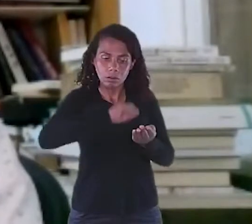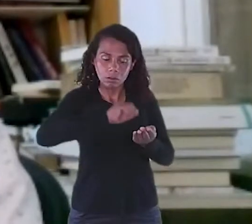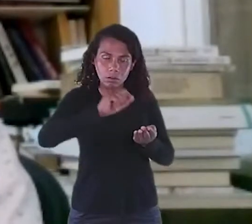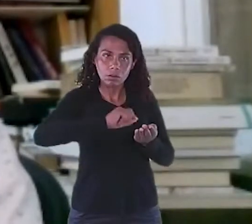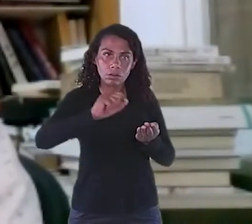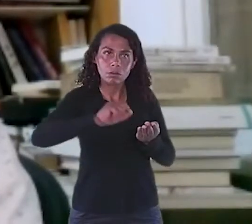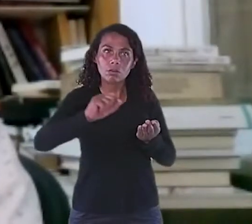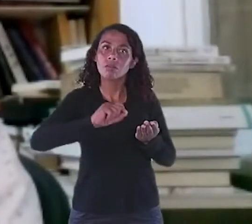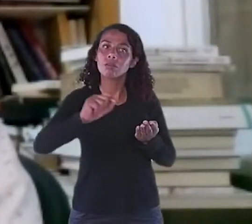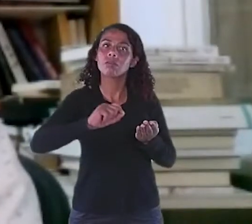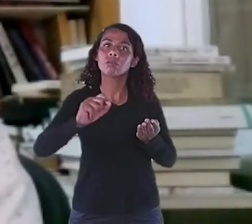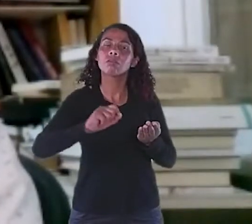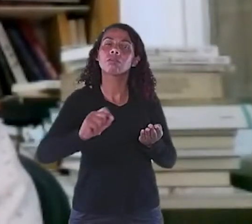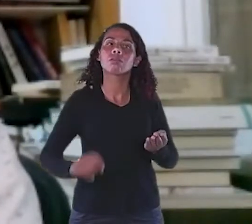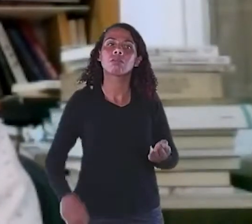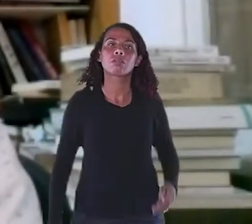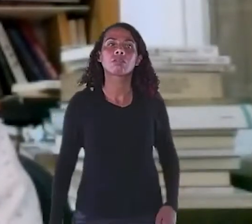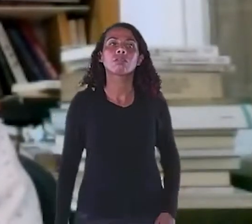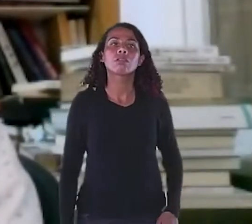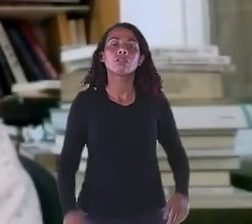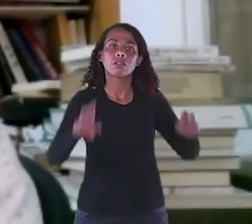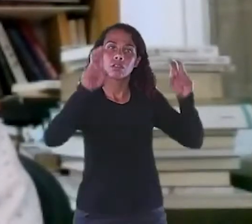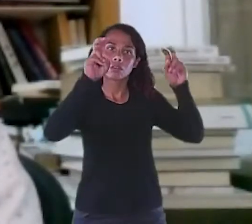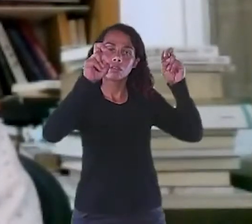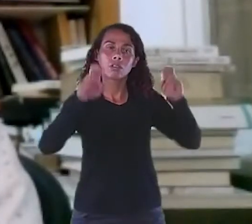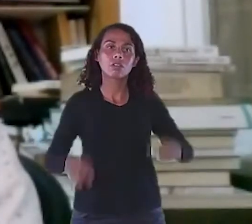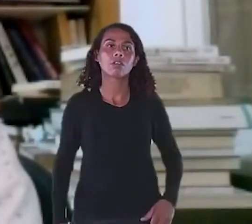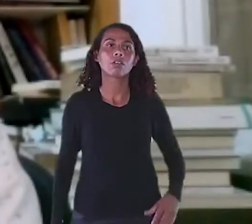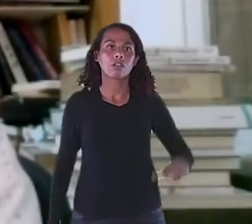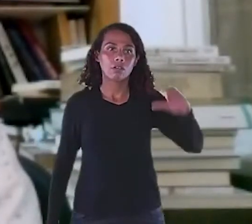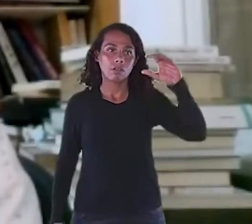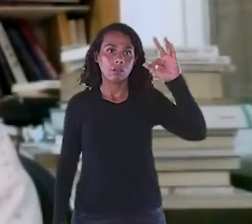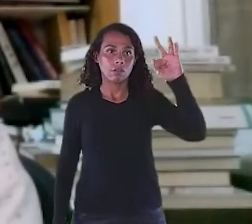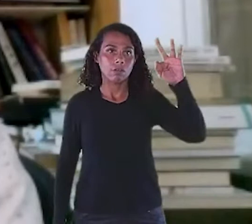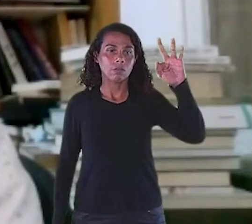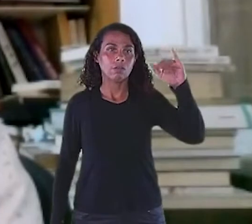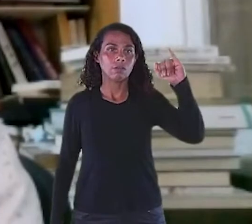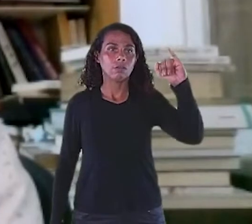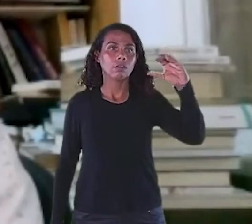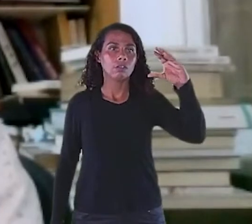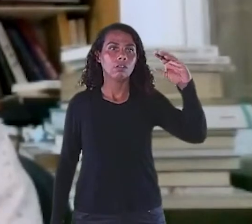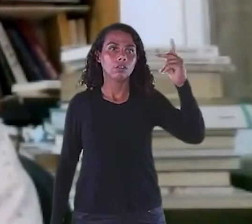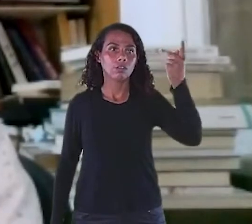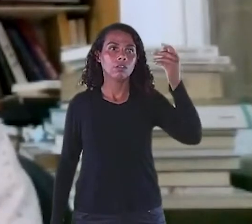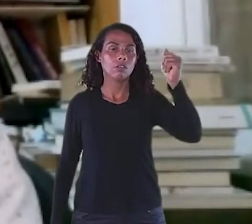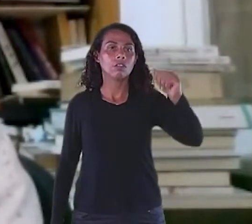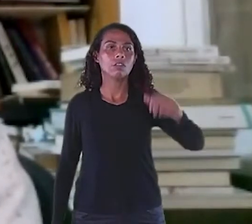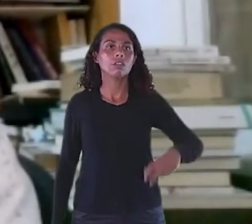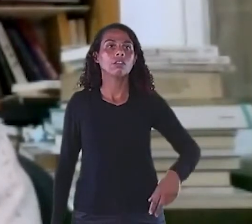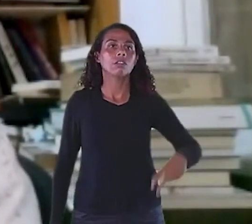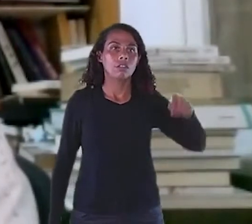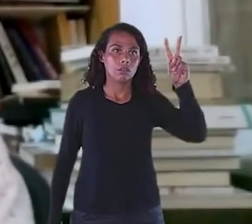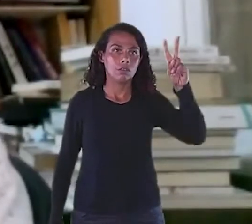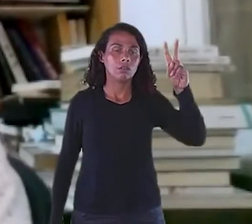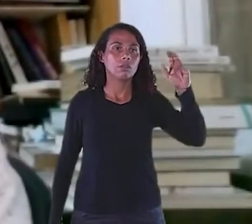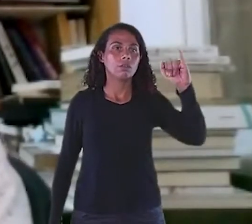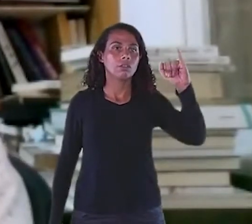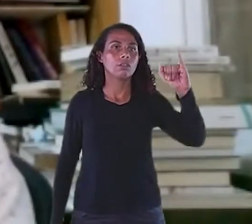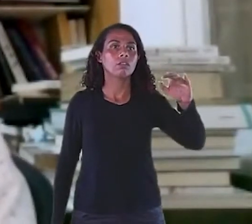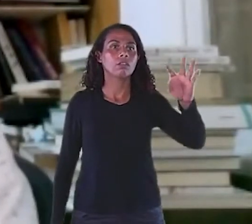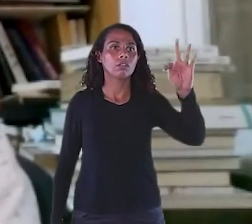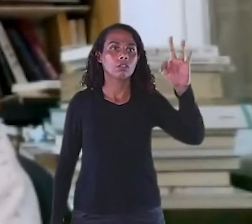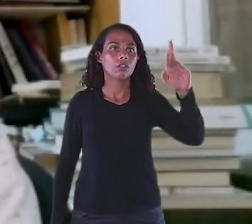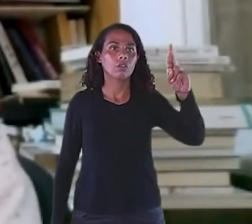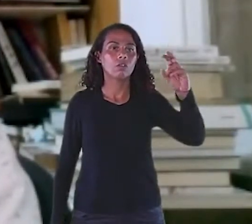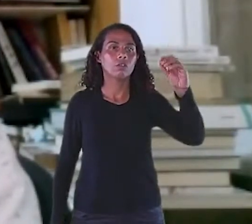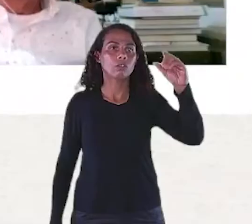eu acho um livro absolutamente irretocável de contos, sabe? O Jaime também é uma prova de que Mas ninguém o